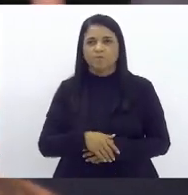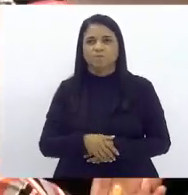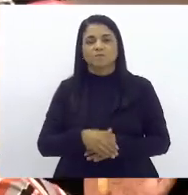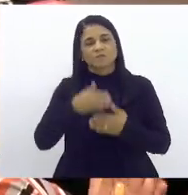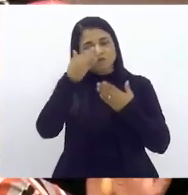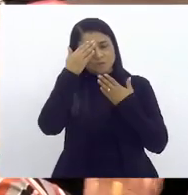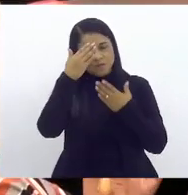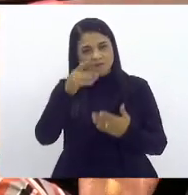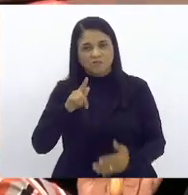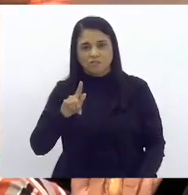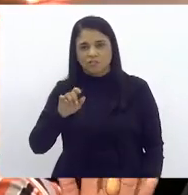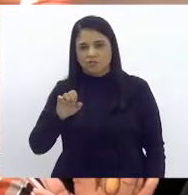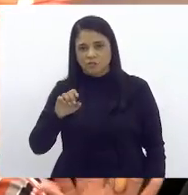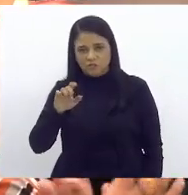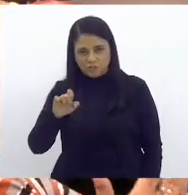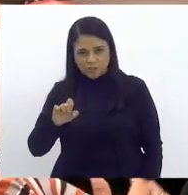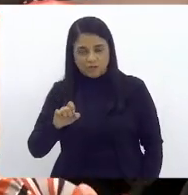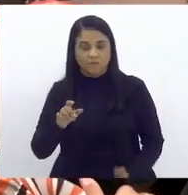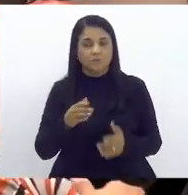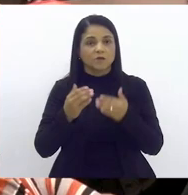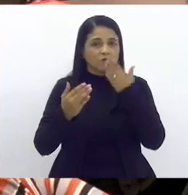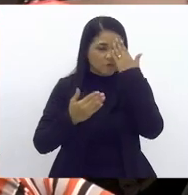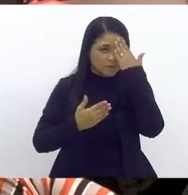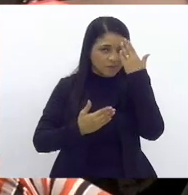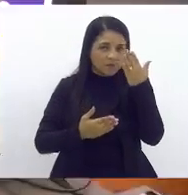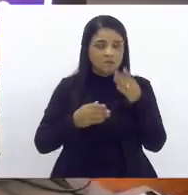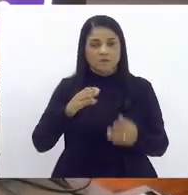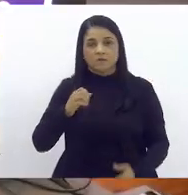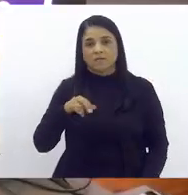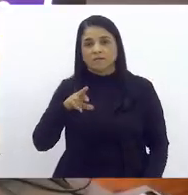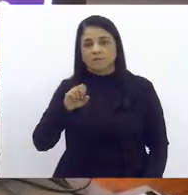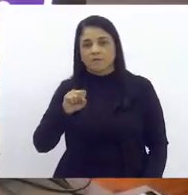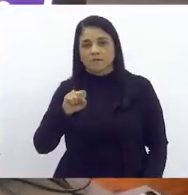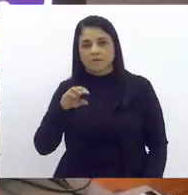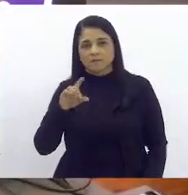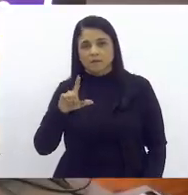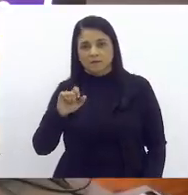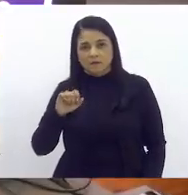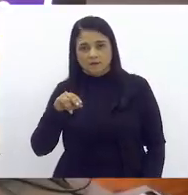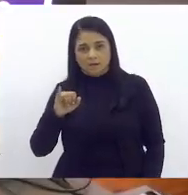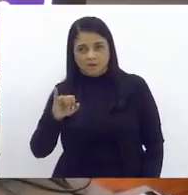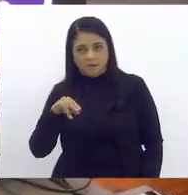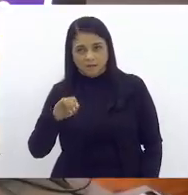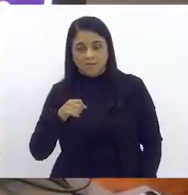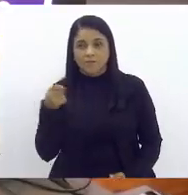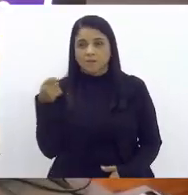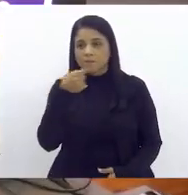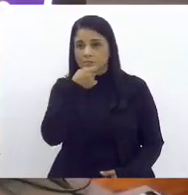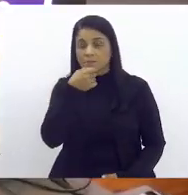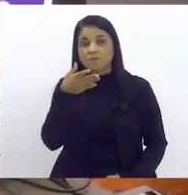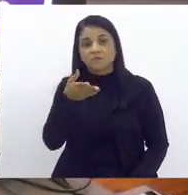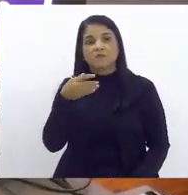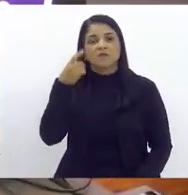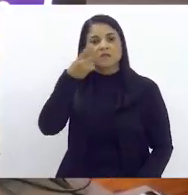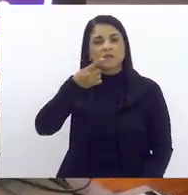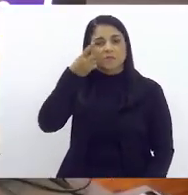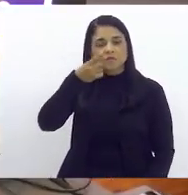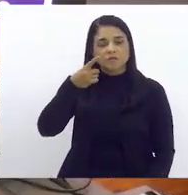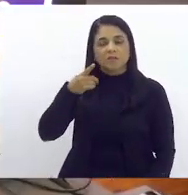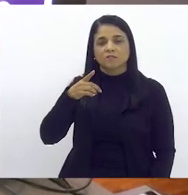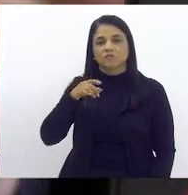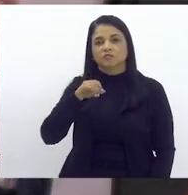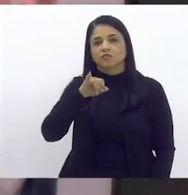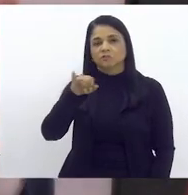Obrigado, GG. Obrigado, Crislaine. A gente abre o microfone agora para o querido deputado Carlos